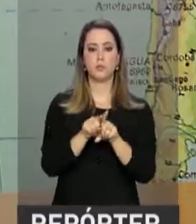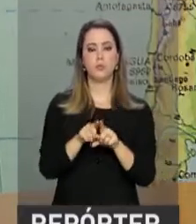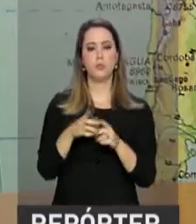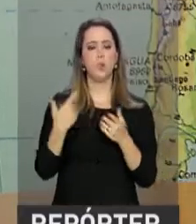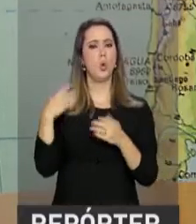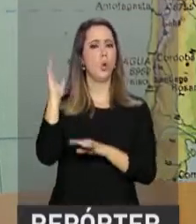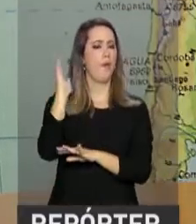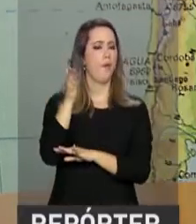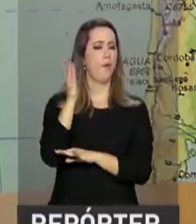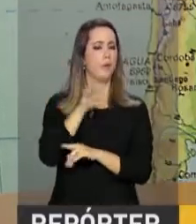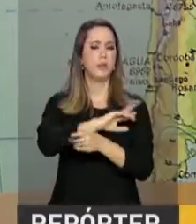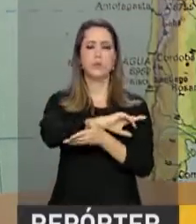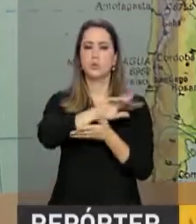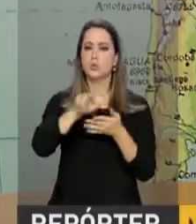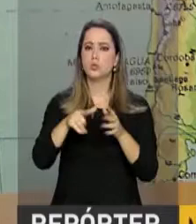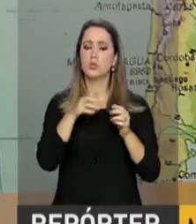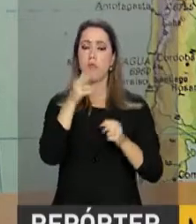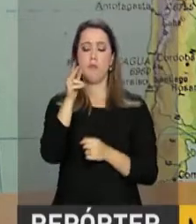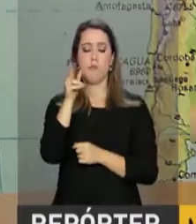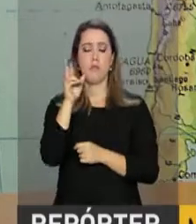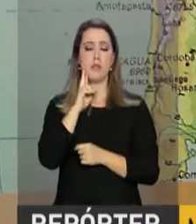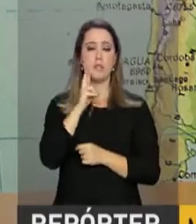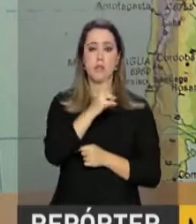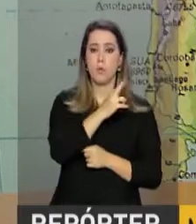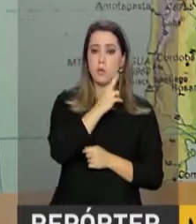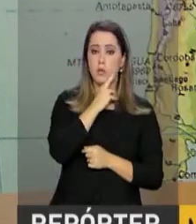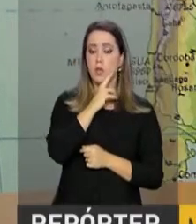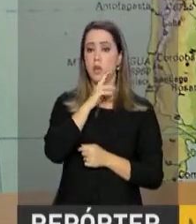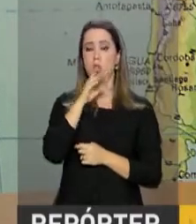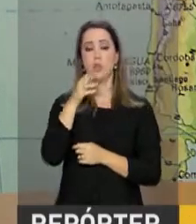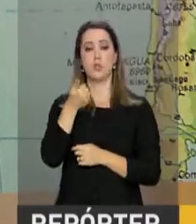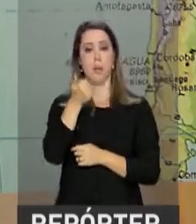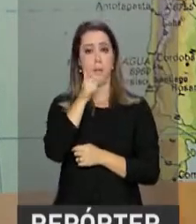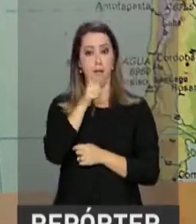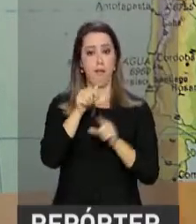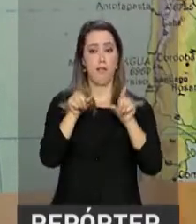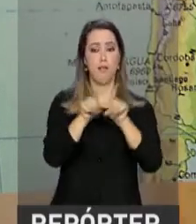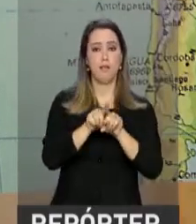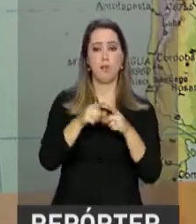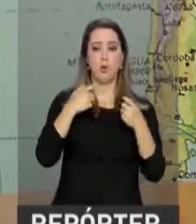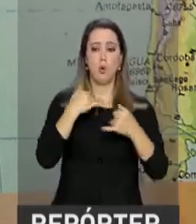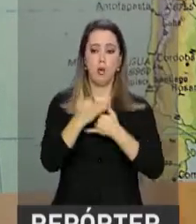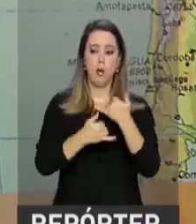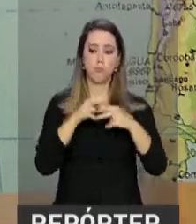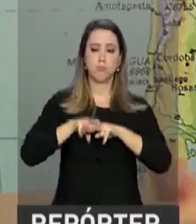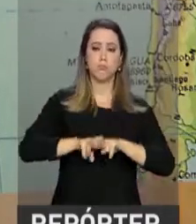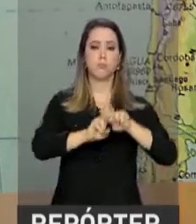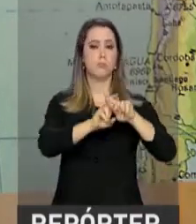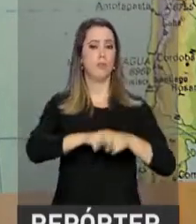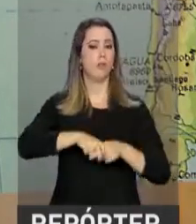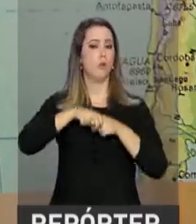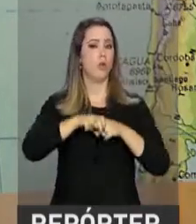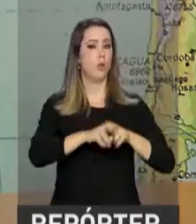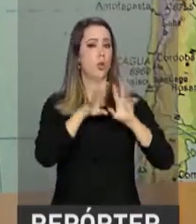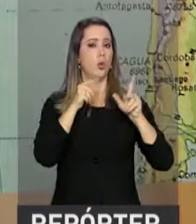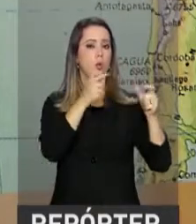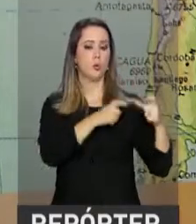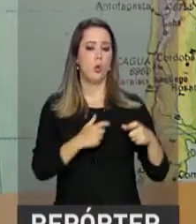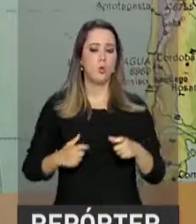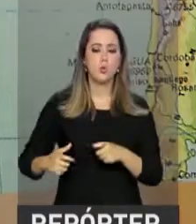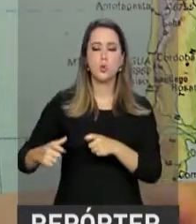pousadas hotéis restaurantes bares risos a parques temáticos em todos os empreendimentos